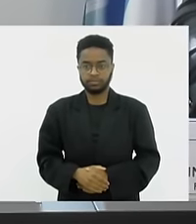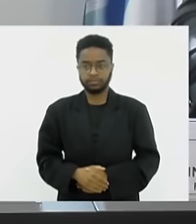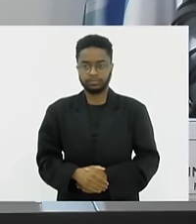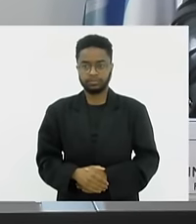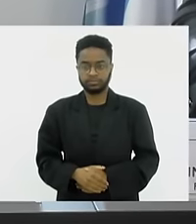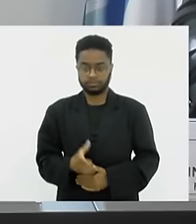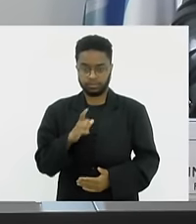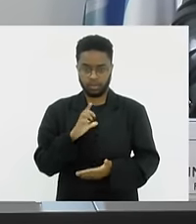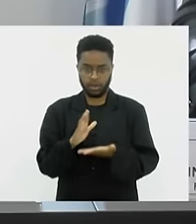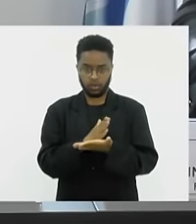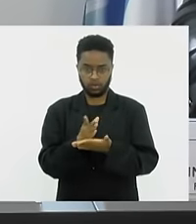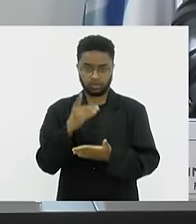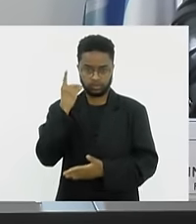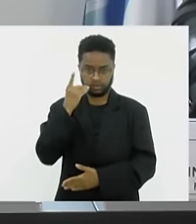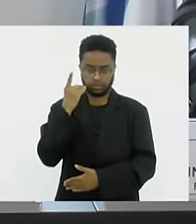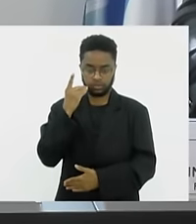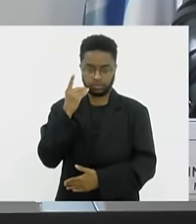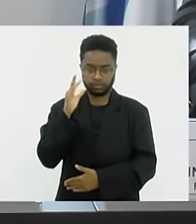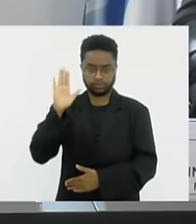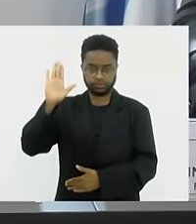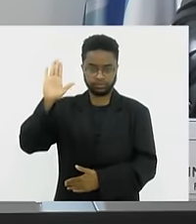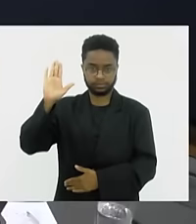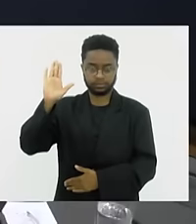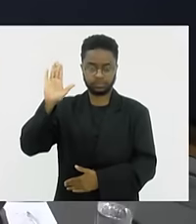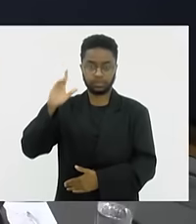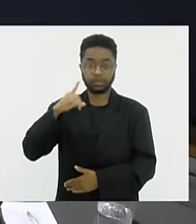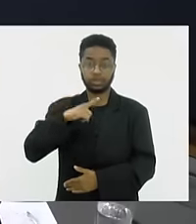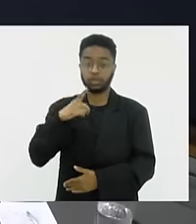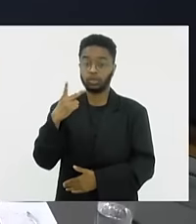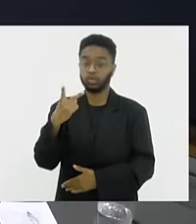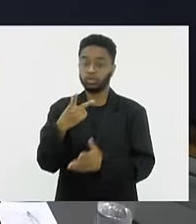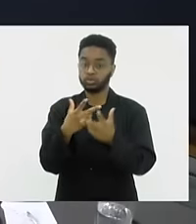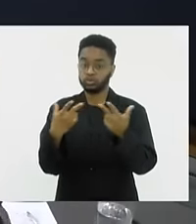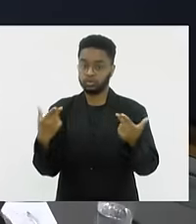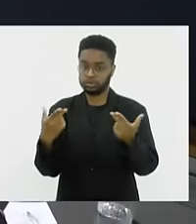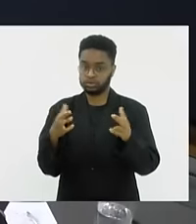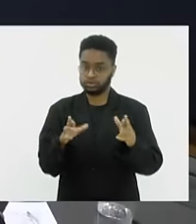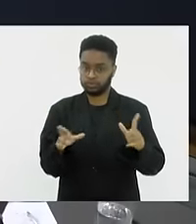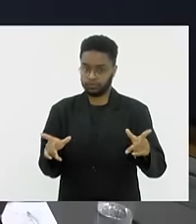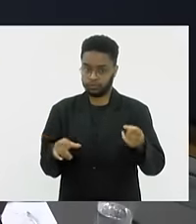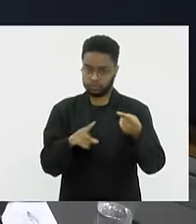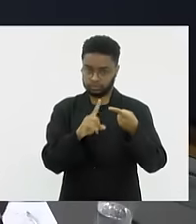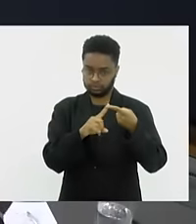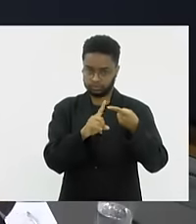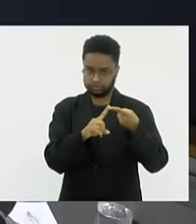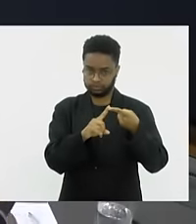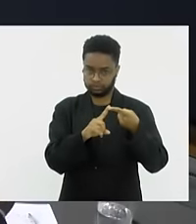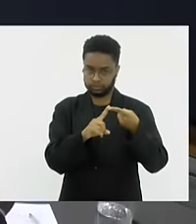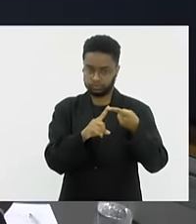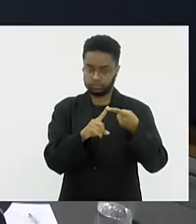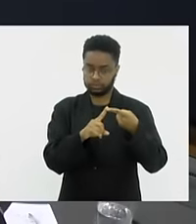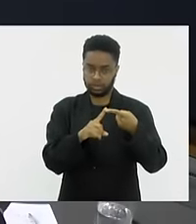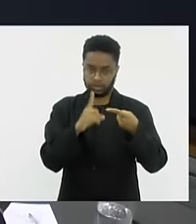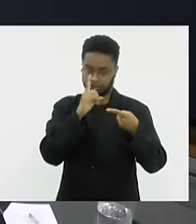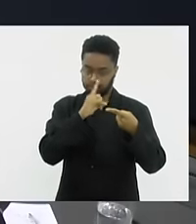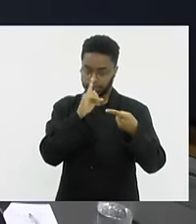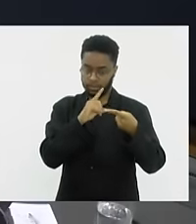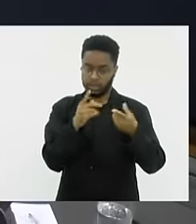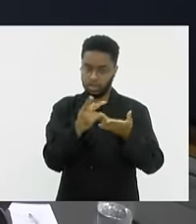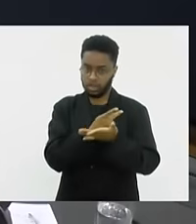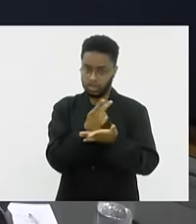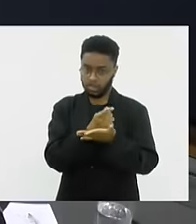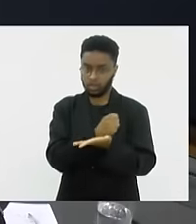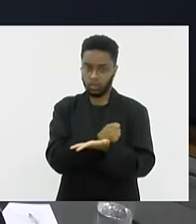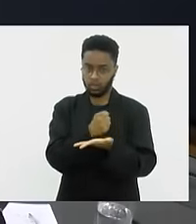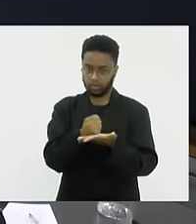algum deputado quer... Presidente. Pois não. São duas coisas distintas, pelo que eu estou vendo. Uma é irregularidade nos contratos.